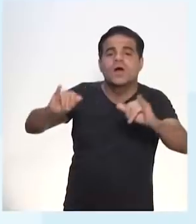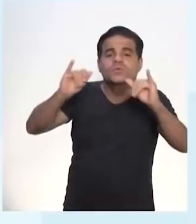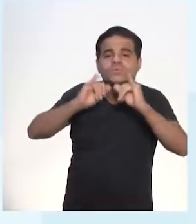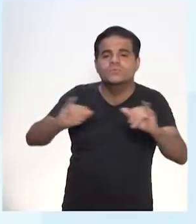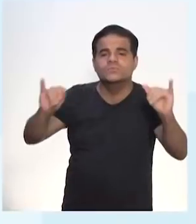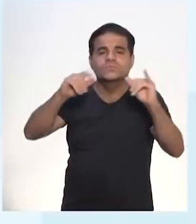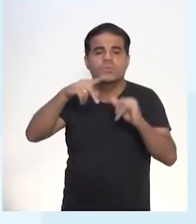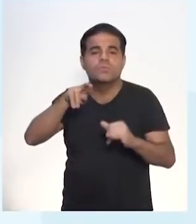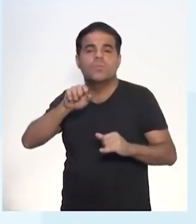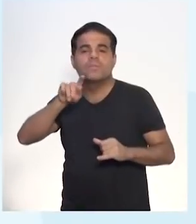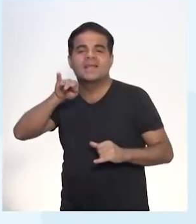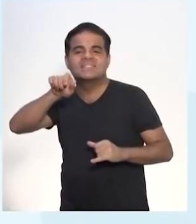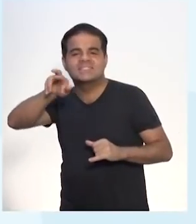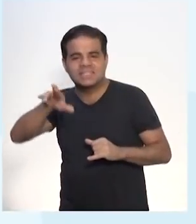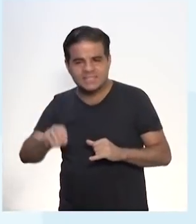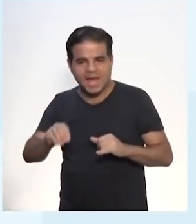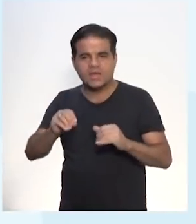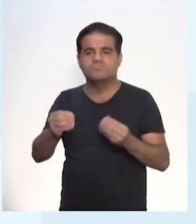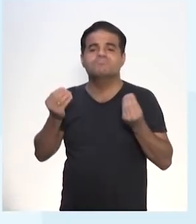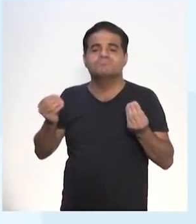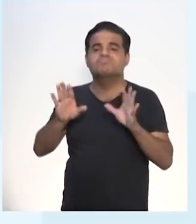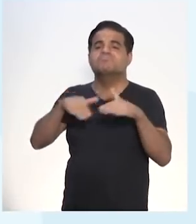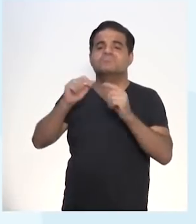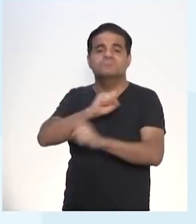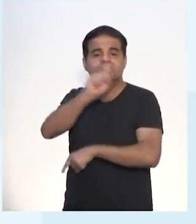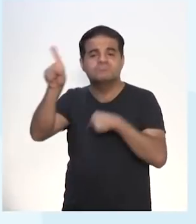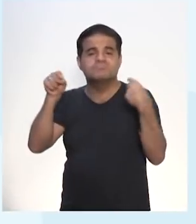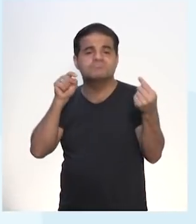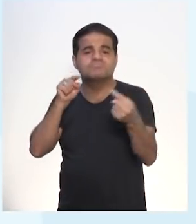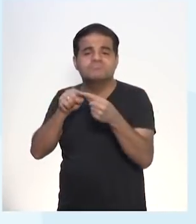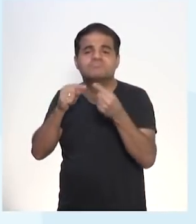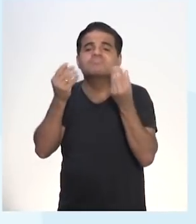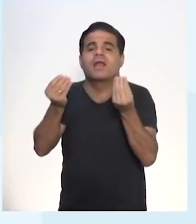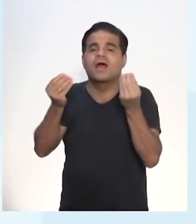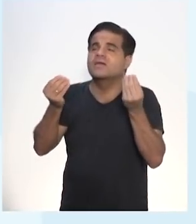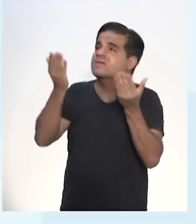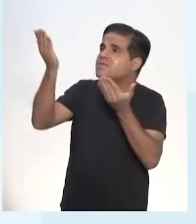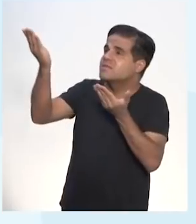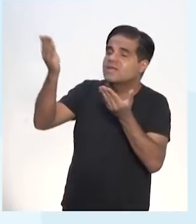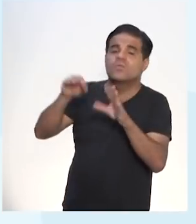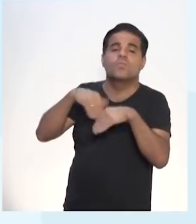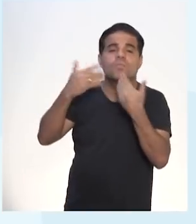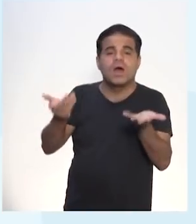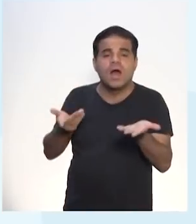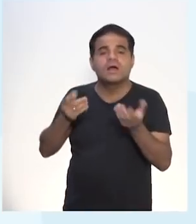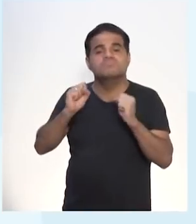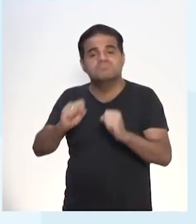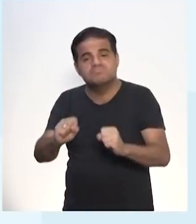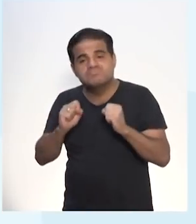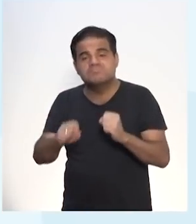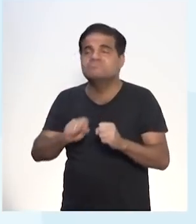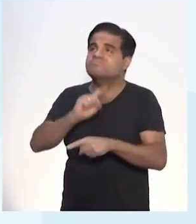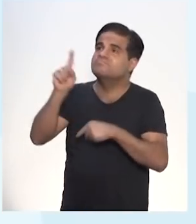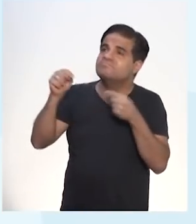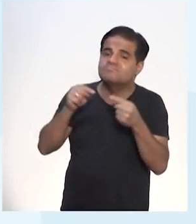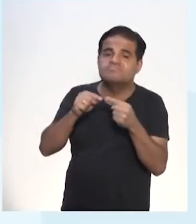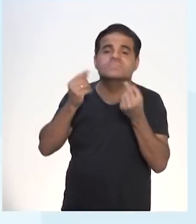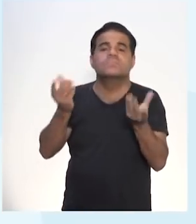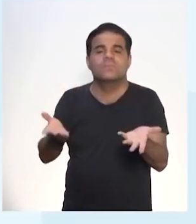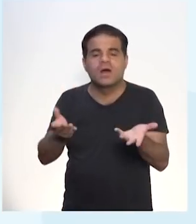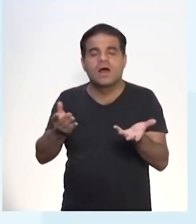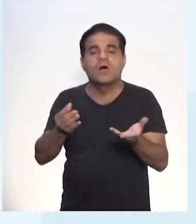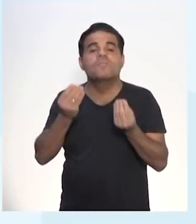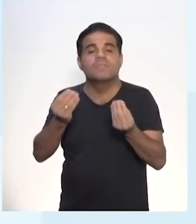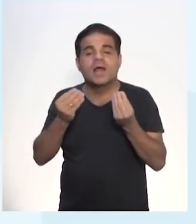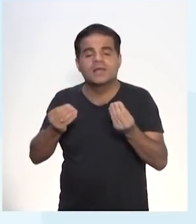anúncio publicitário? Então, qual é a intenção do anúncio publicitário? Ou quais podem ser as intenções, né,